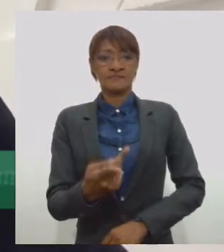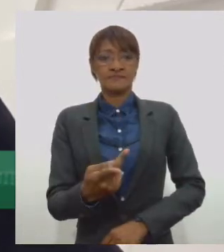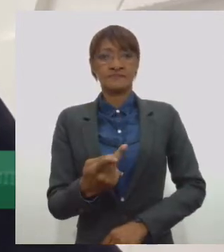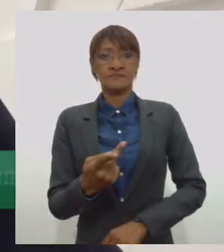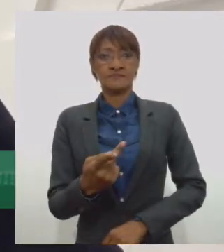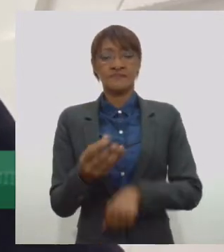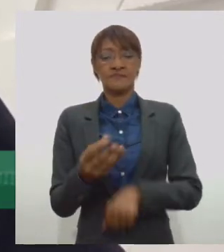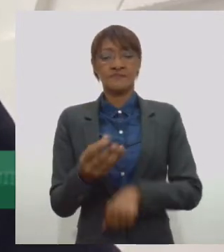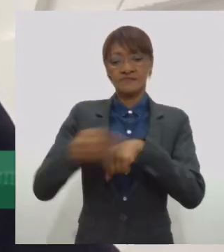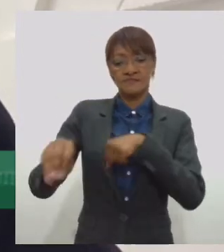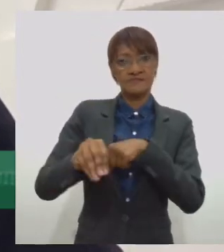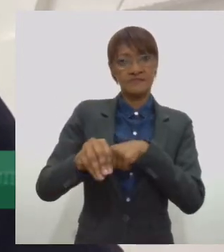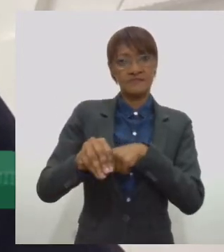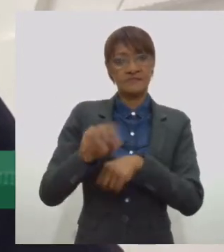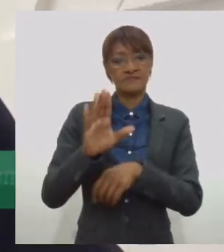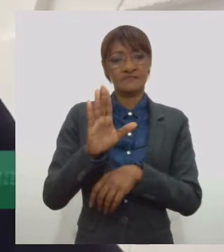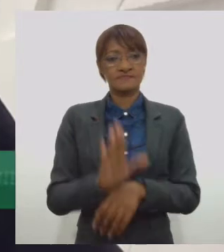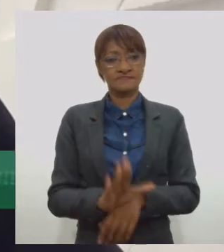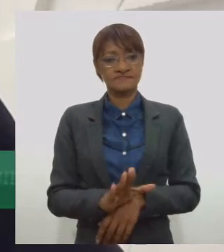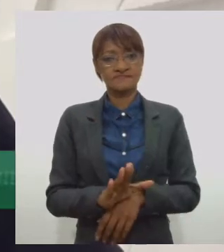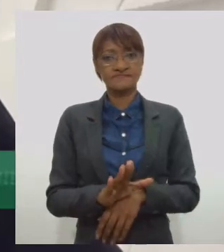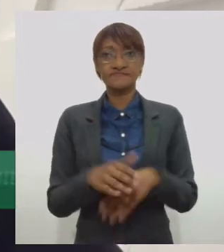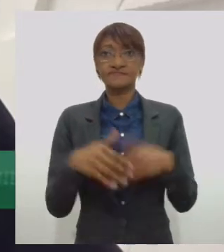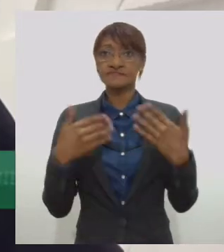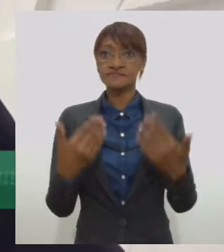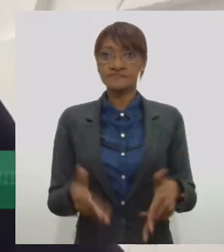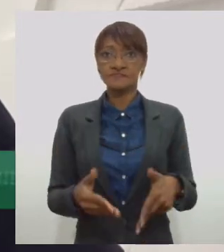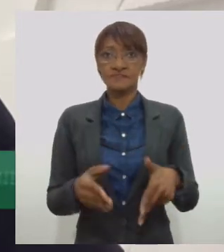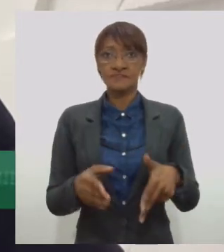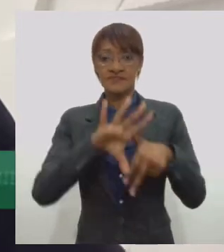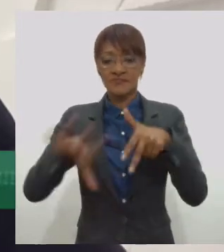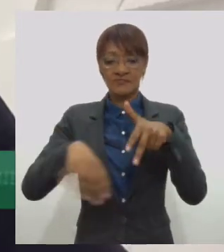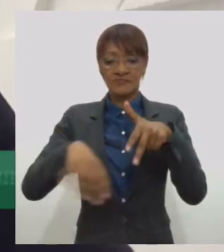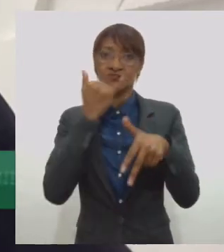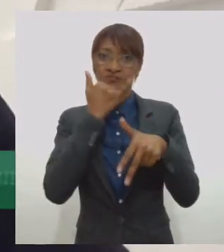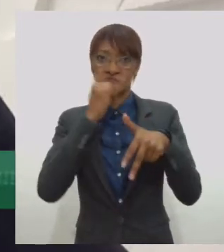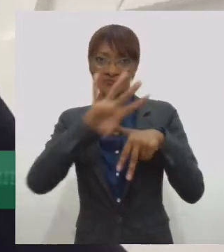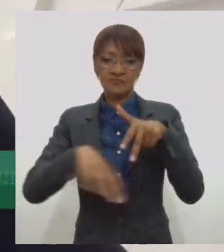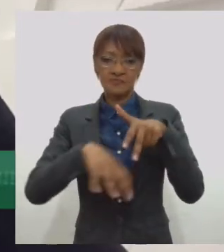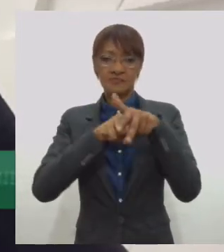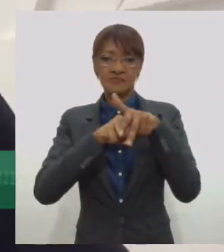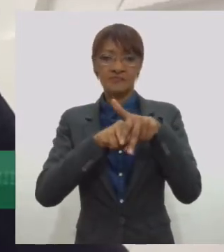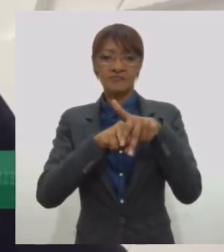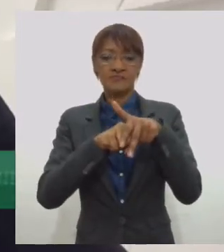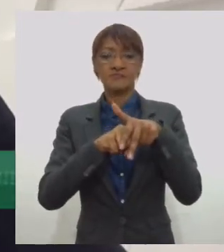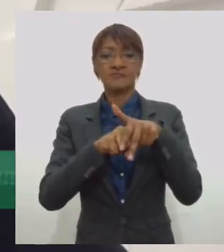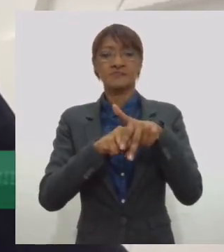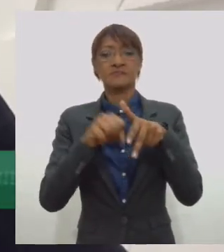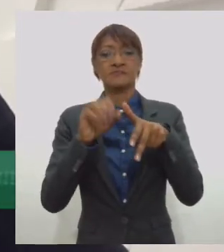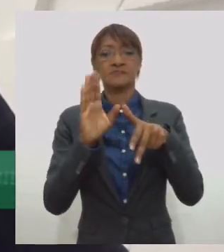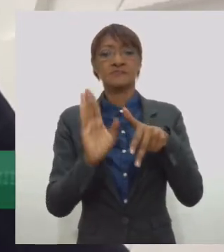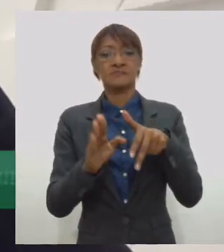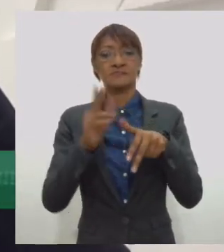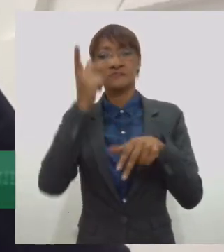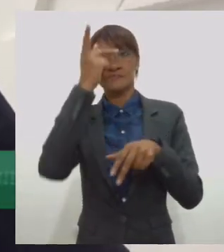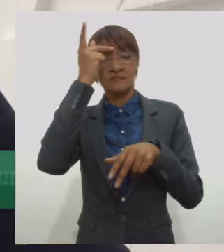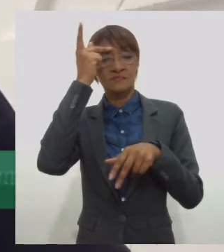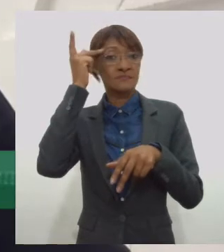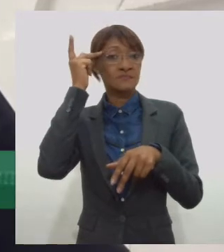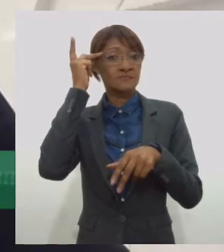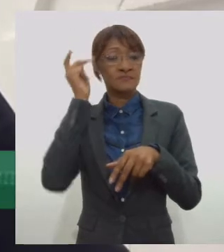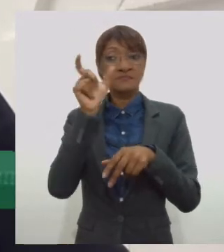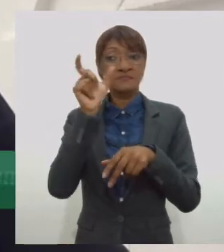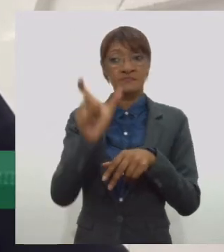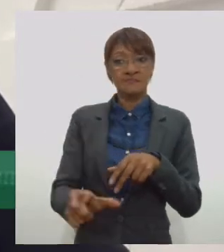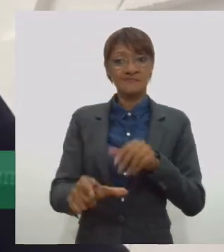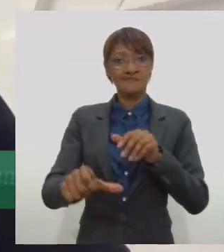corrupção. Então, improbidade, o agente público, a pessoa ímproba, é a pessoa que tem essa qualidade